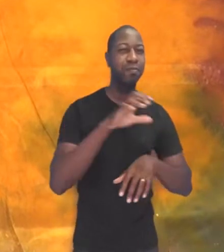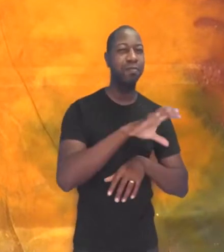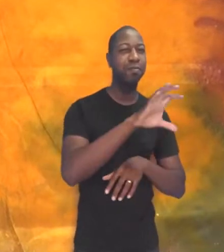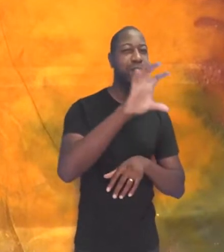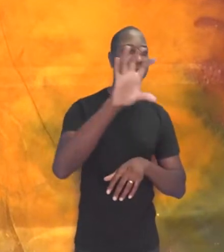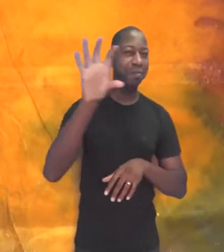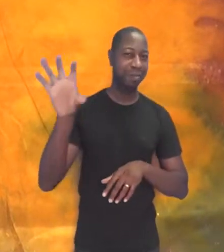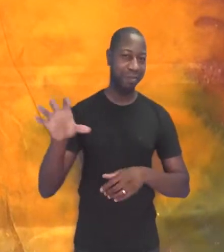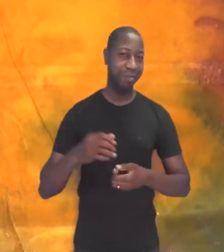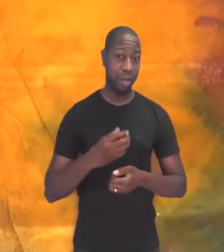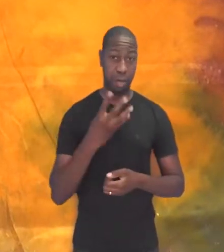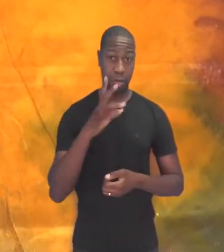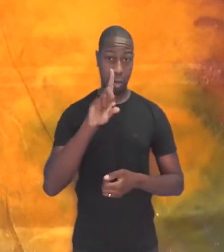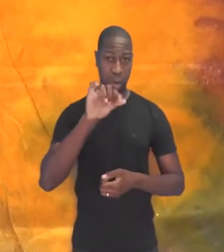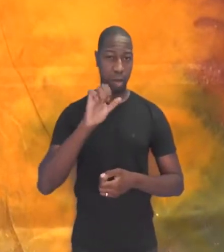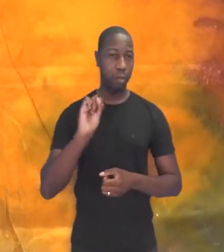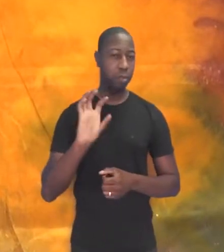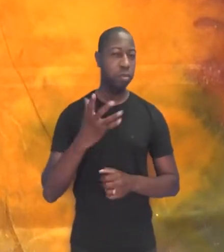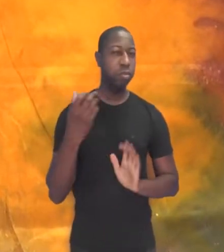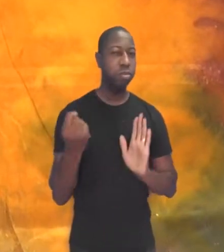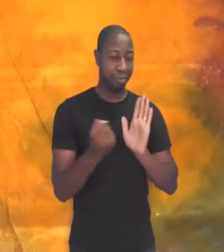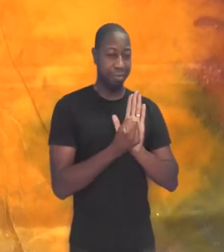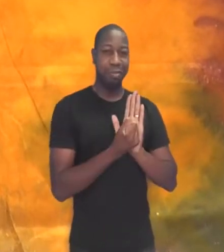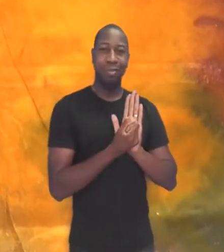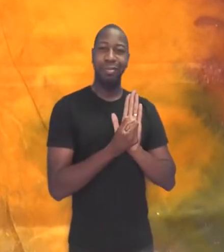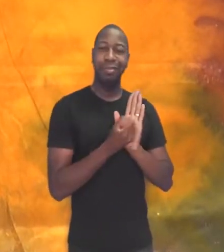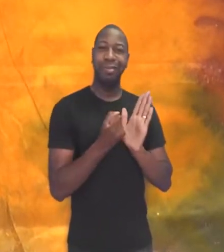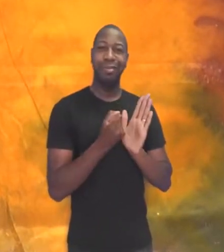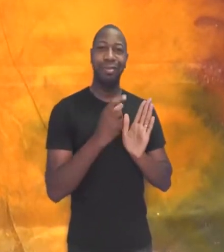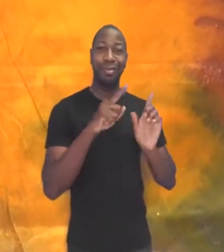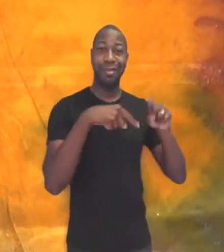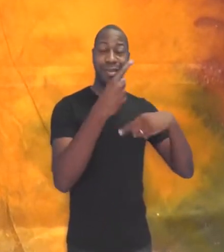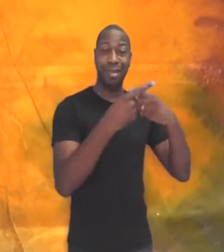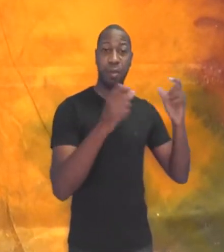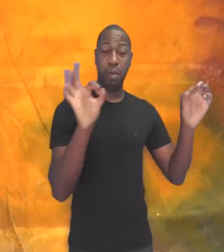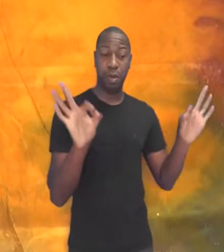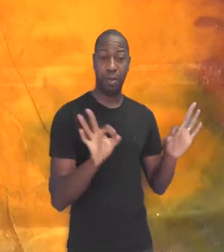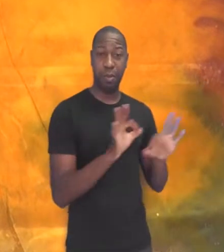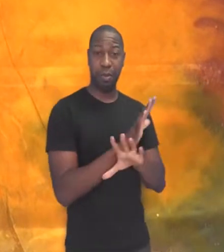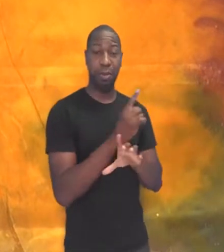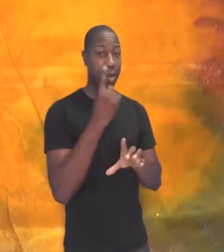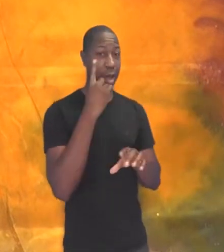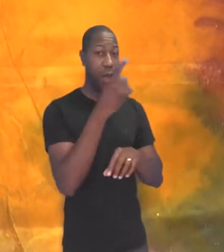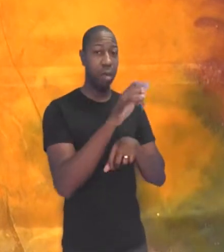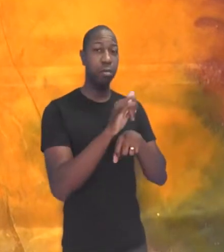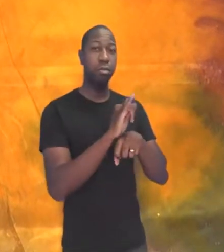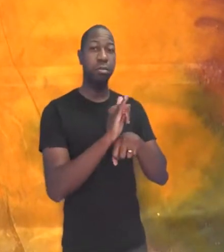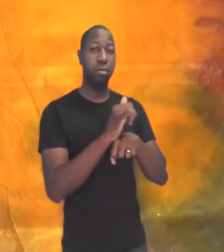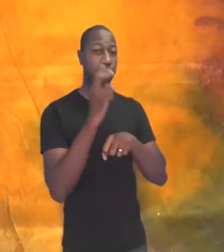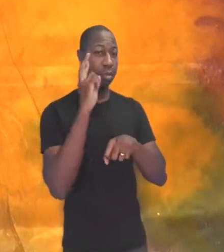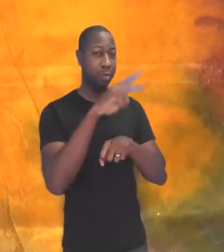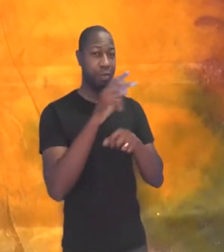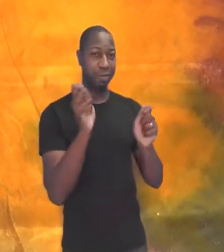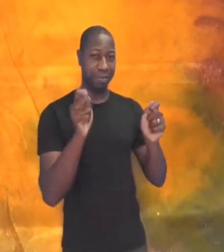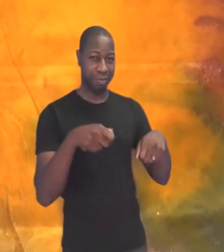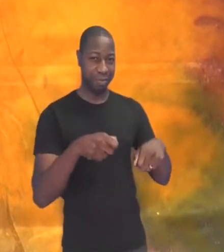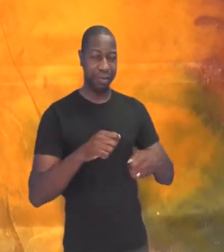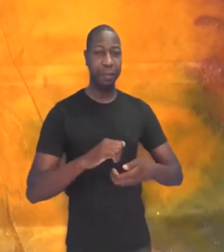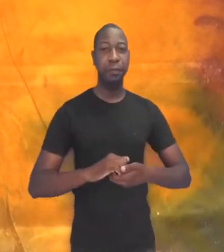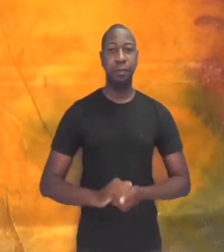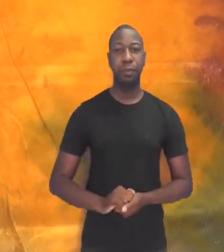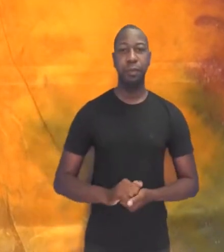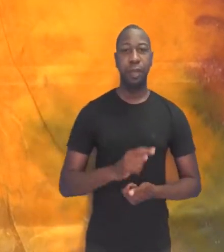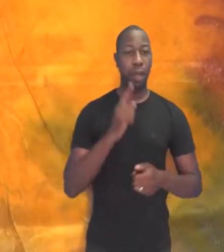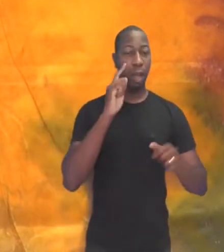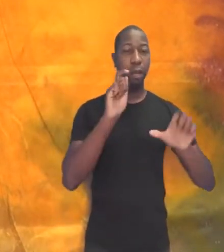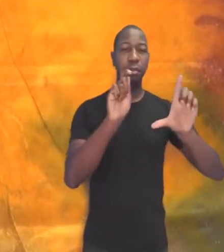esses 4 dias vai ficar registrado e mais pessoas vão poder assistir até depois, quando acabar o evento. A plataforma está muito bacana, então as